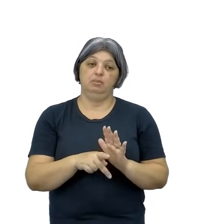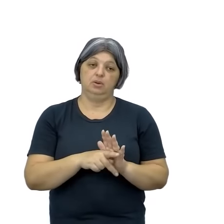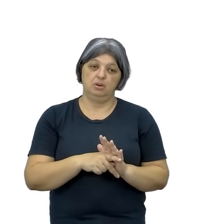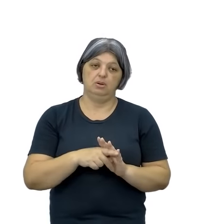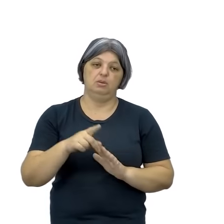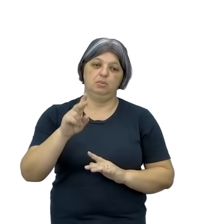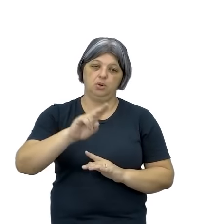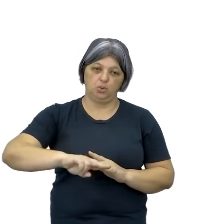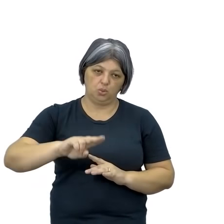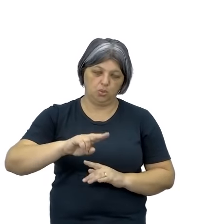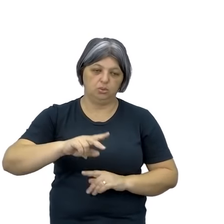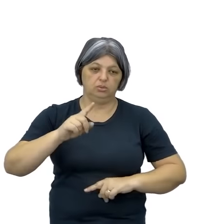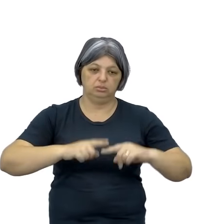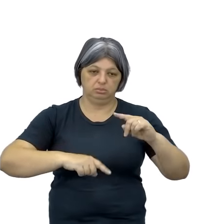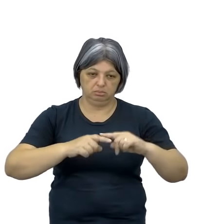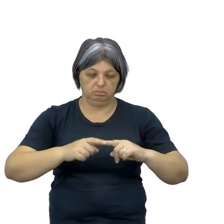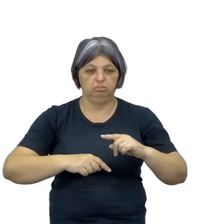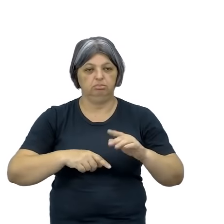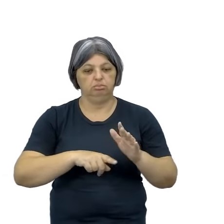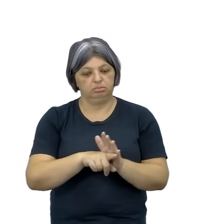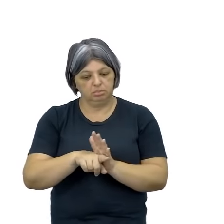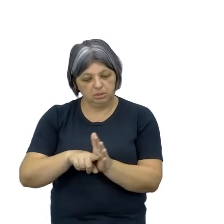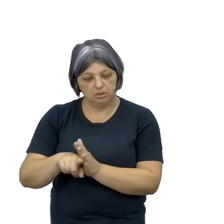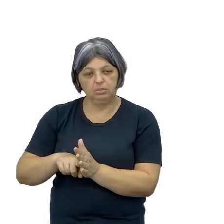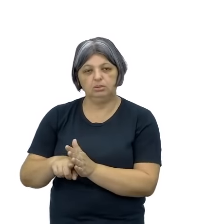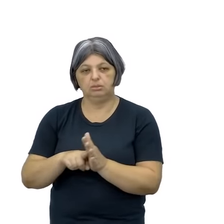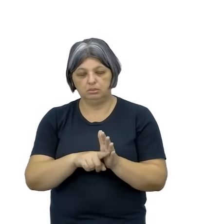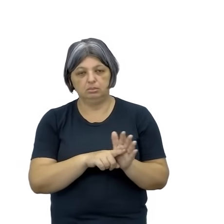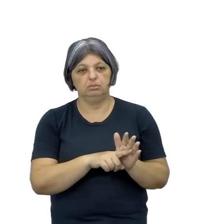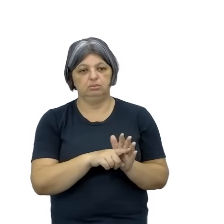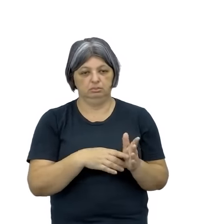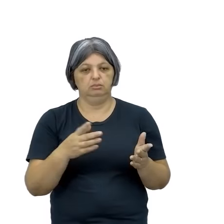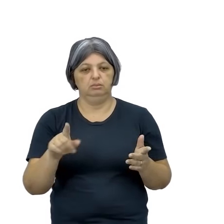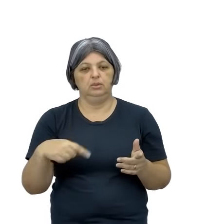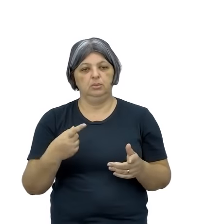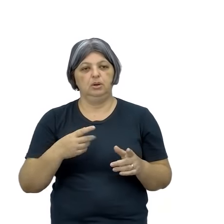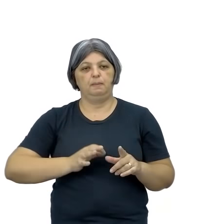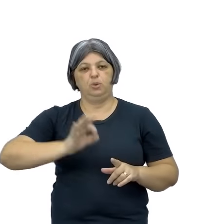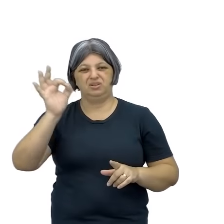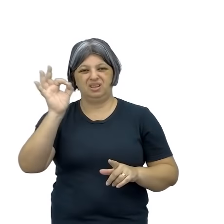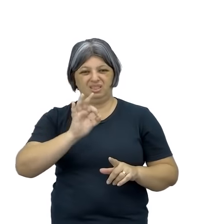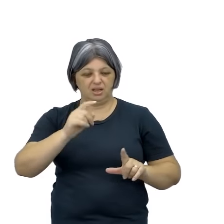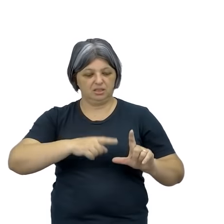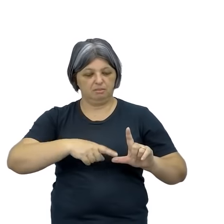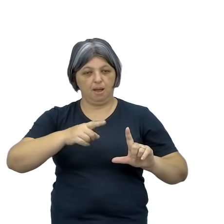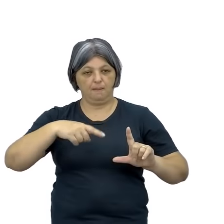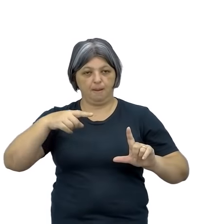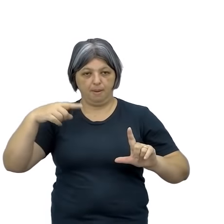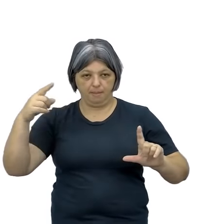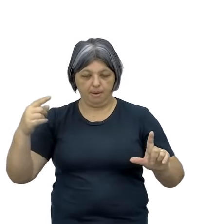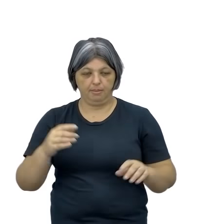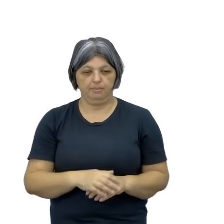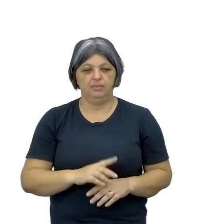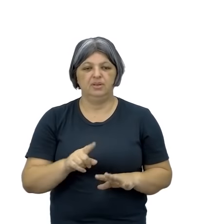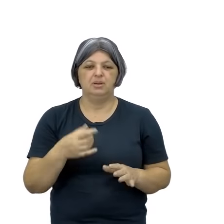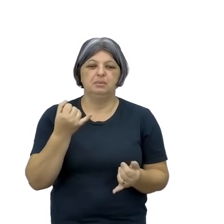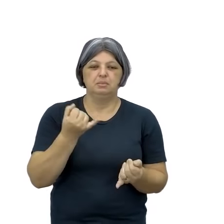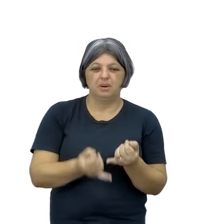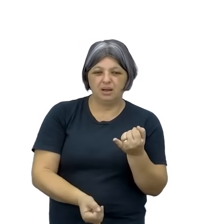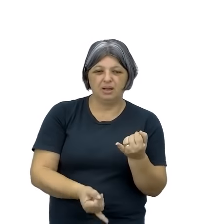externa. A somativa, ela traz um indicador numérico, né, de porcentagem, que muitas vezes parece que vai